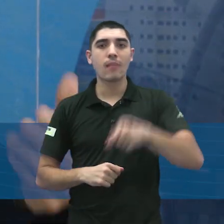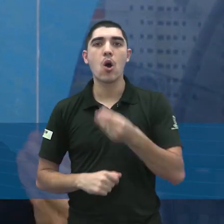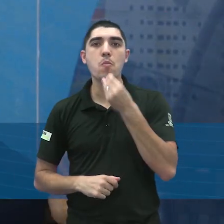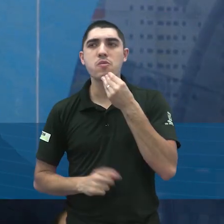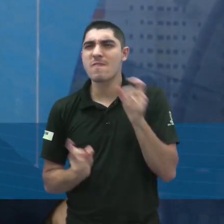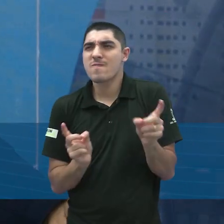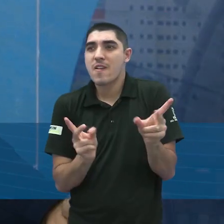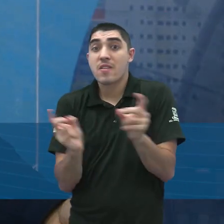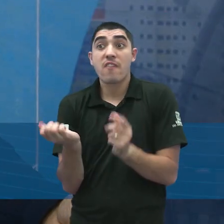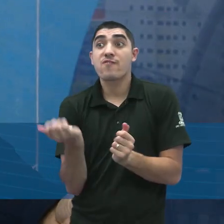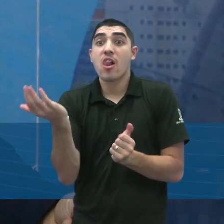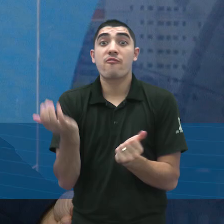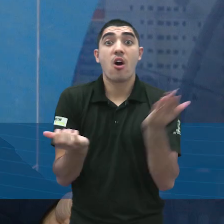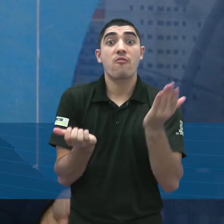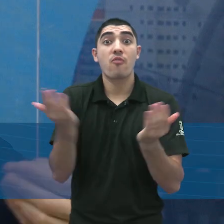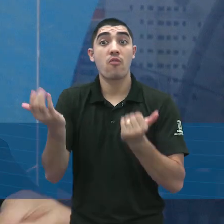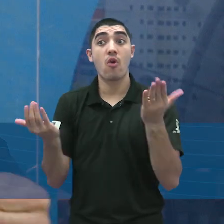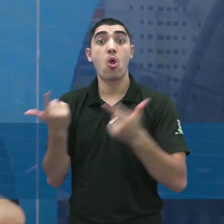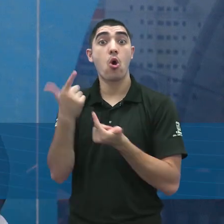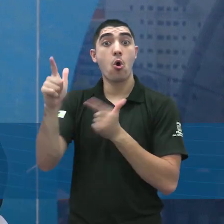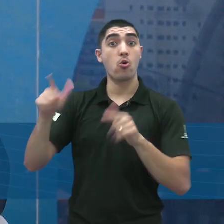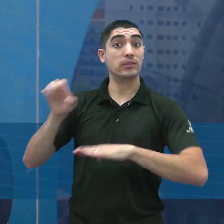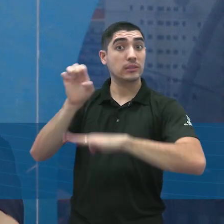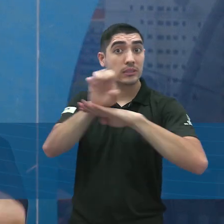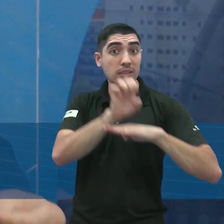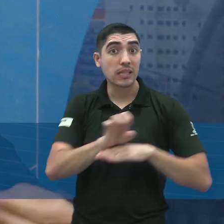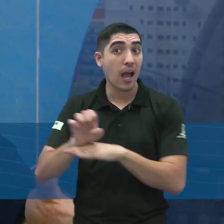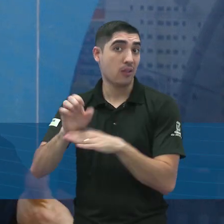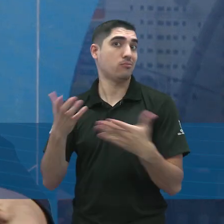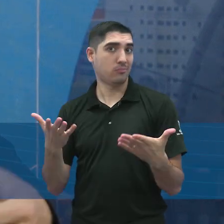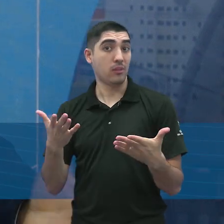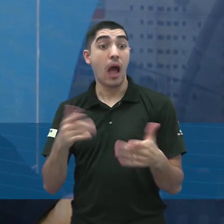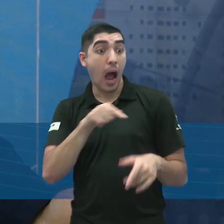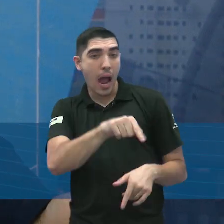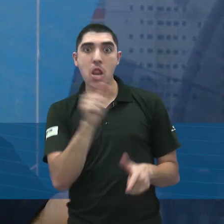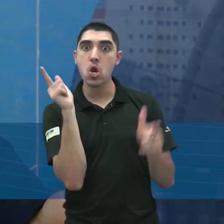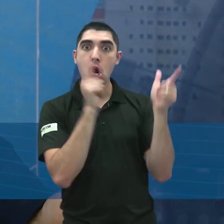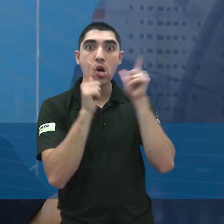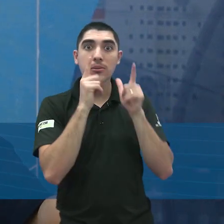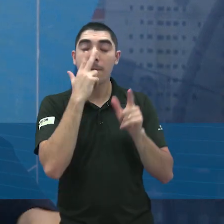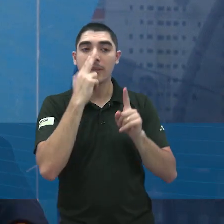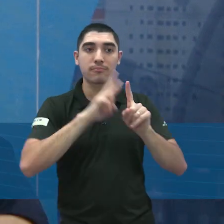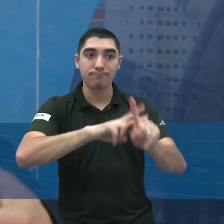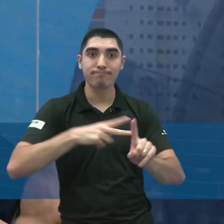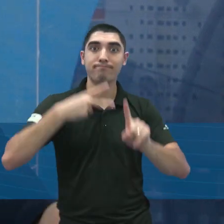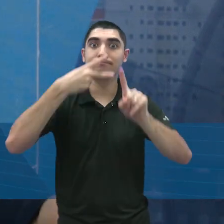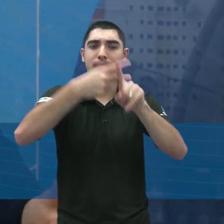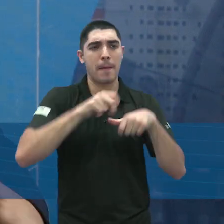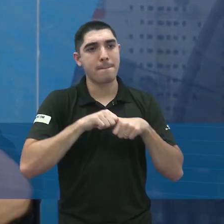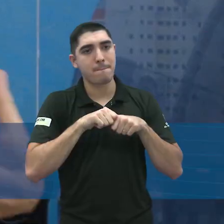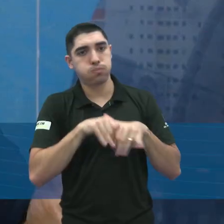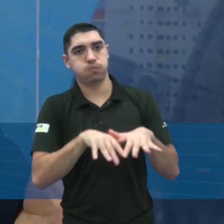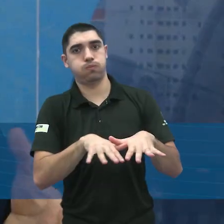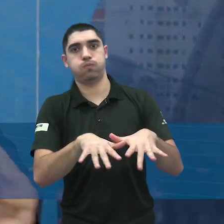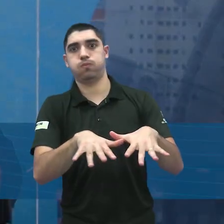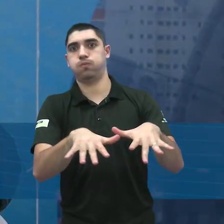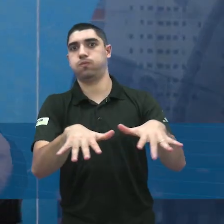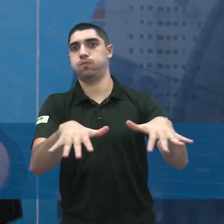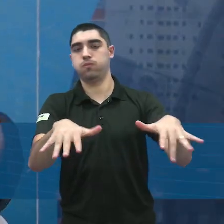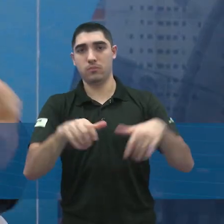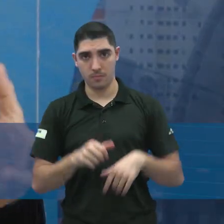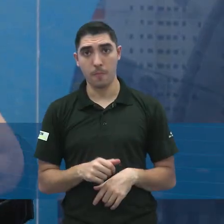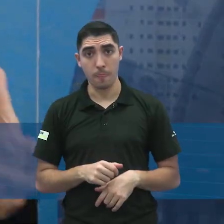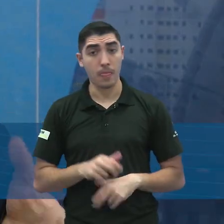hoje pequenos comerciantes também conseguissem atuar de uma maneira muito mais ampla, né? Isso deve trazer,